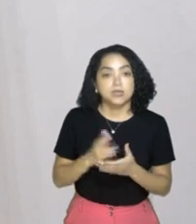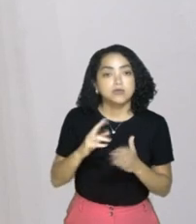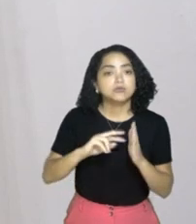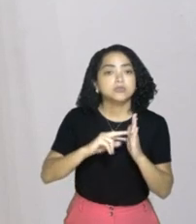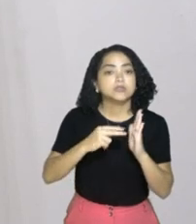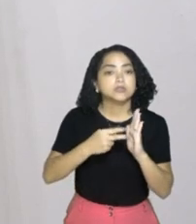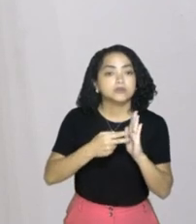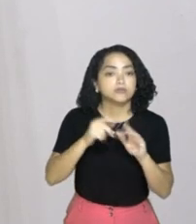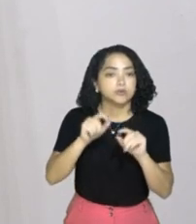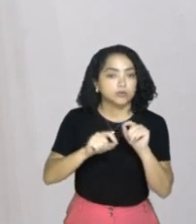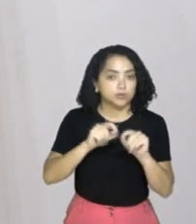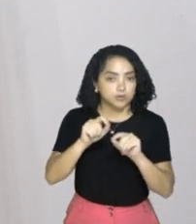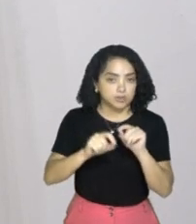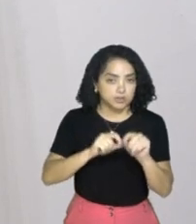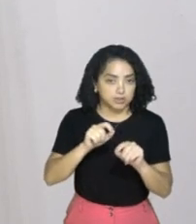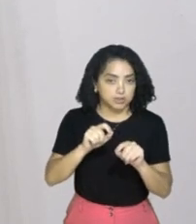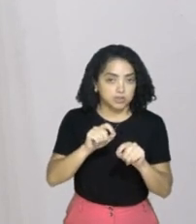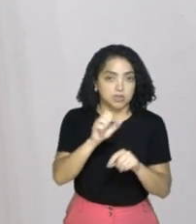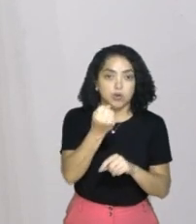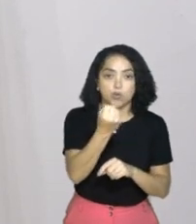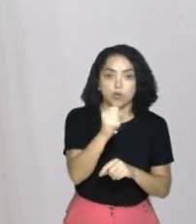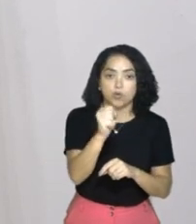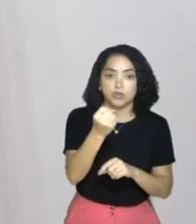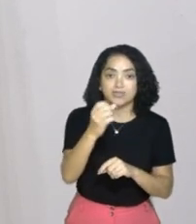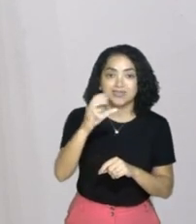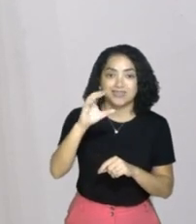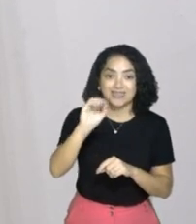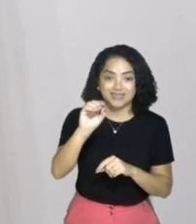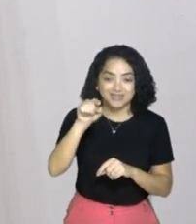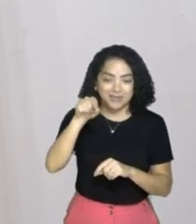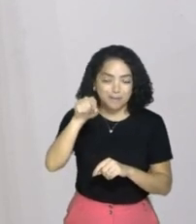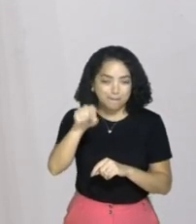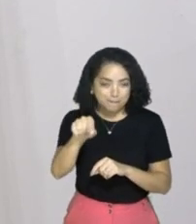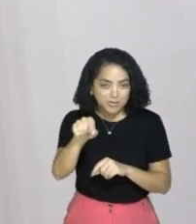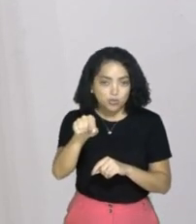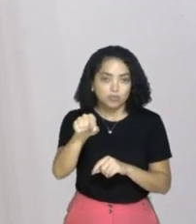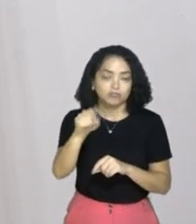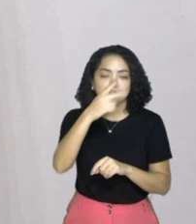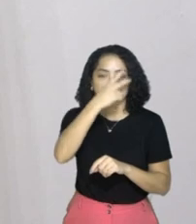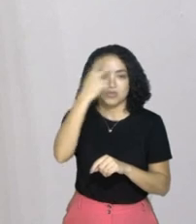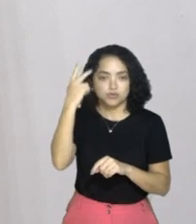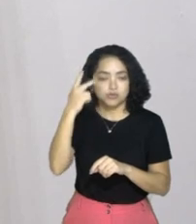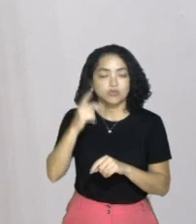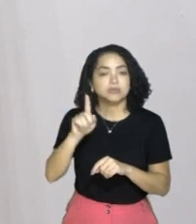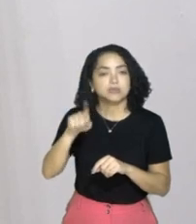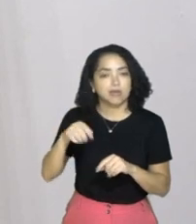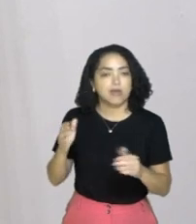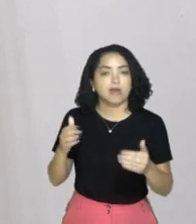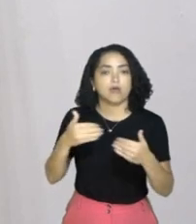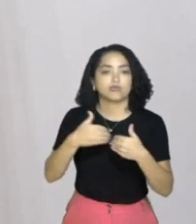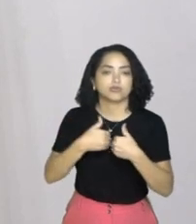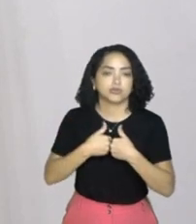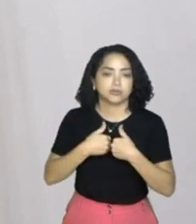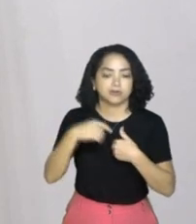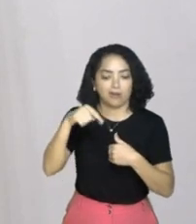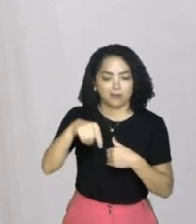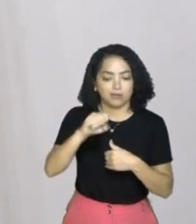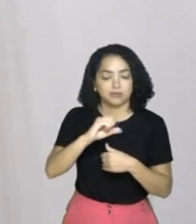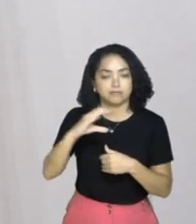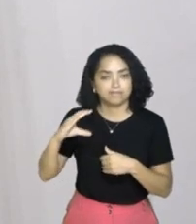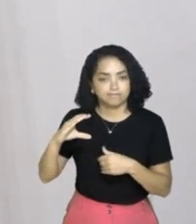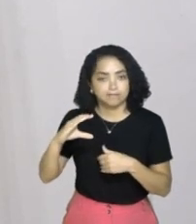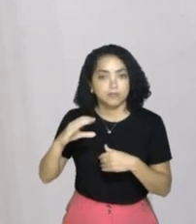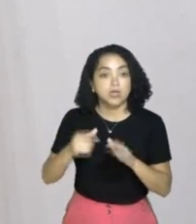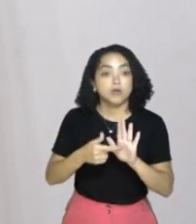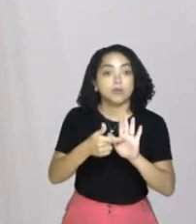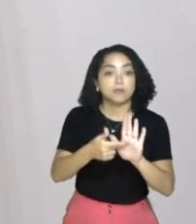que nós temos Cerca de 80 mil pessoas com autismo aqui no estado na última legislatura apresentei um projeto